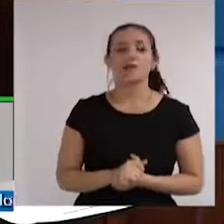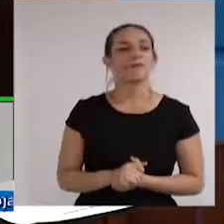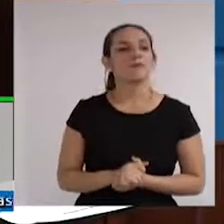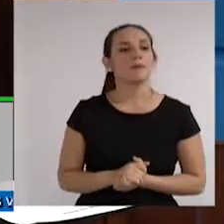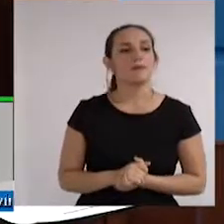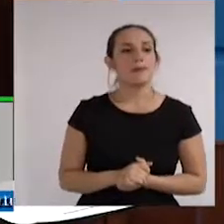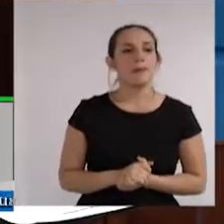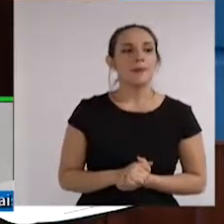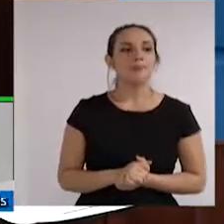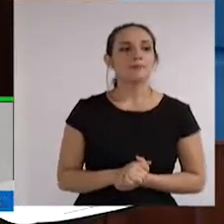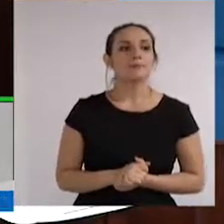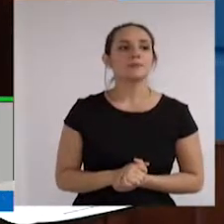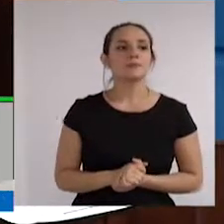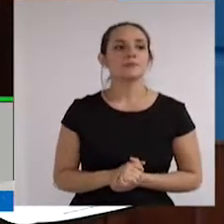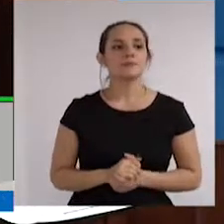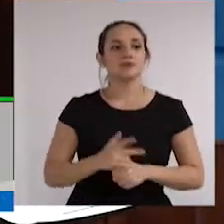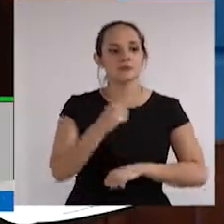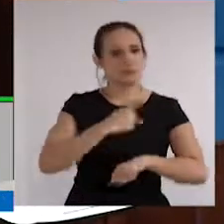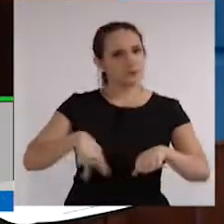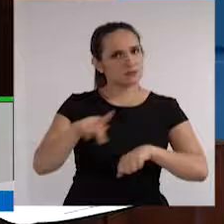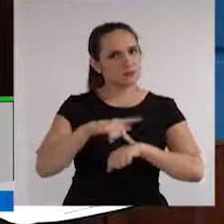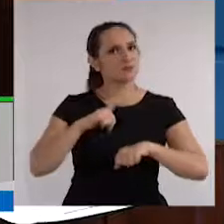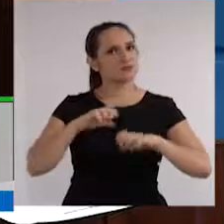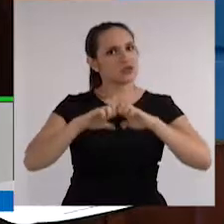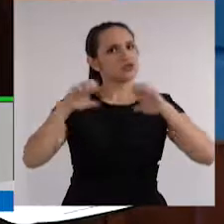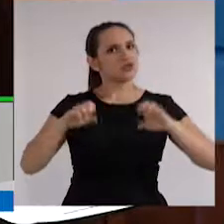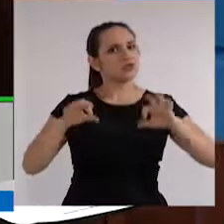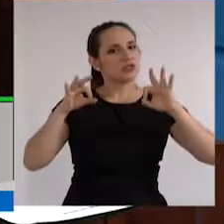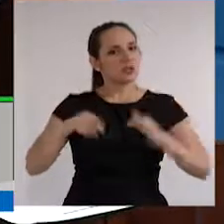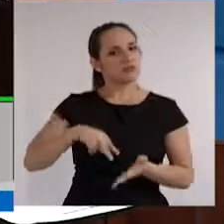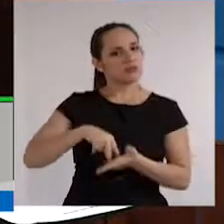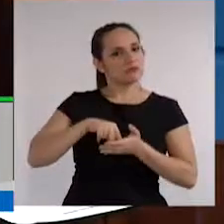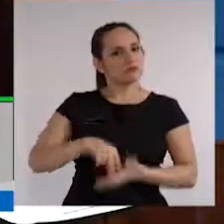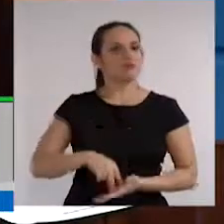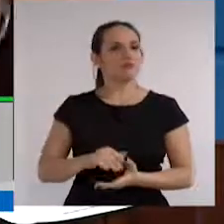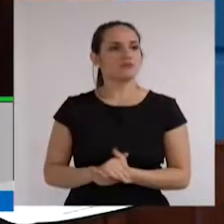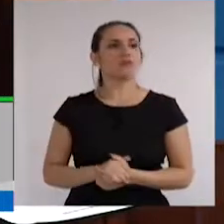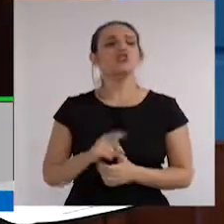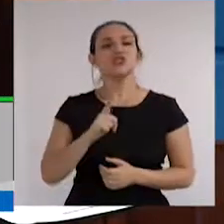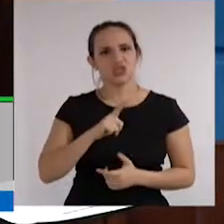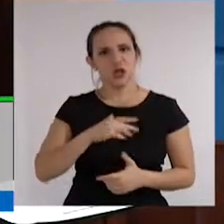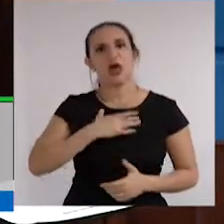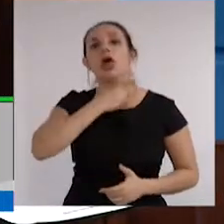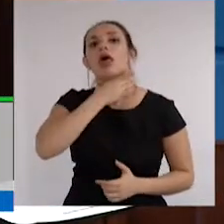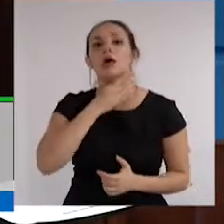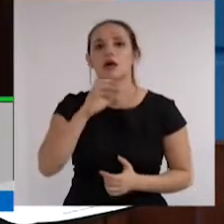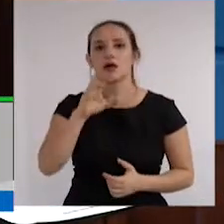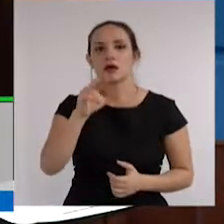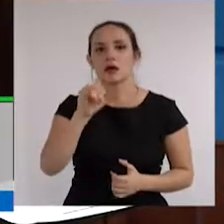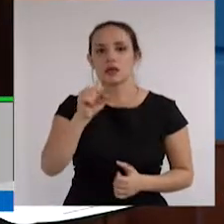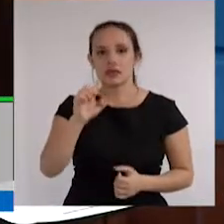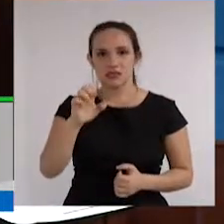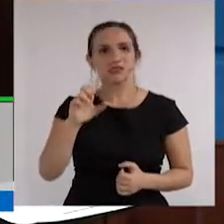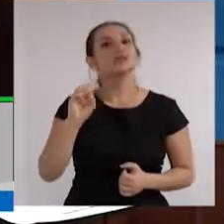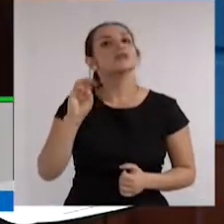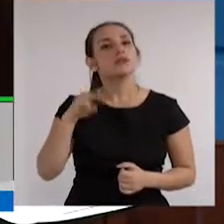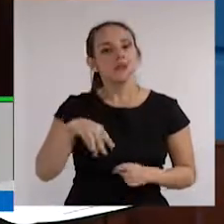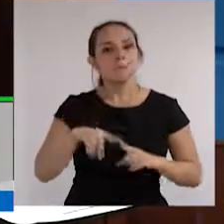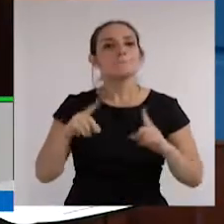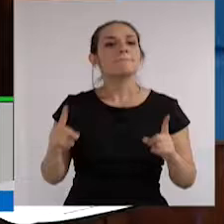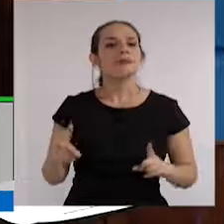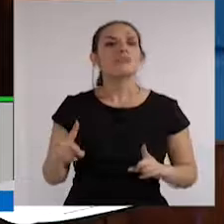O país tinha uma estrutura sólida, estava em crise, mas nós